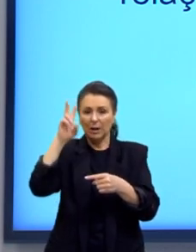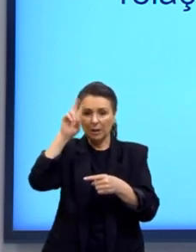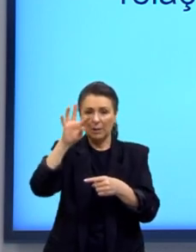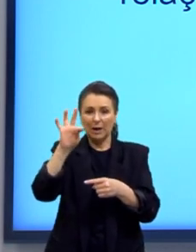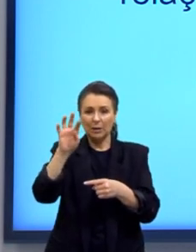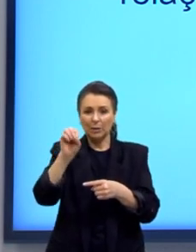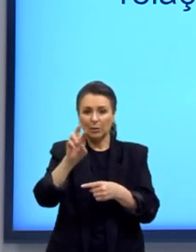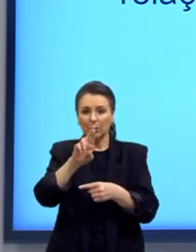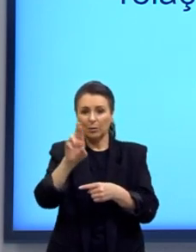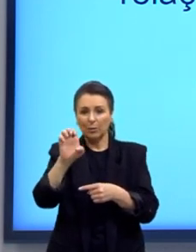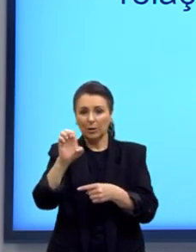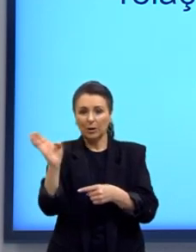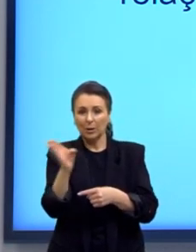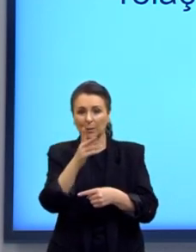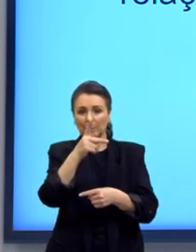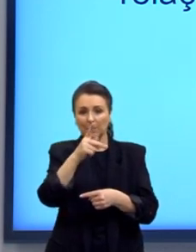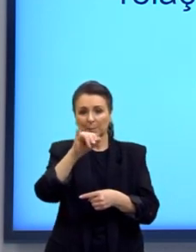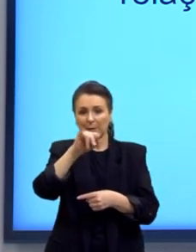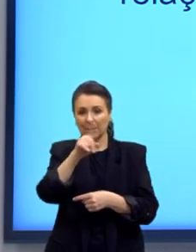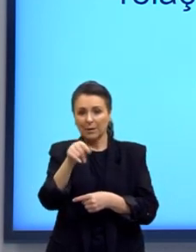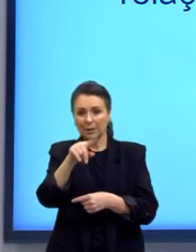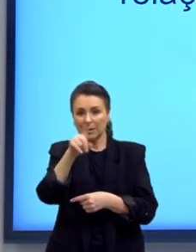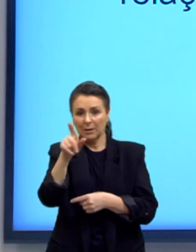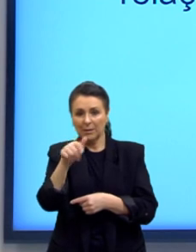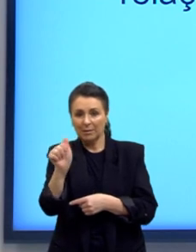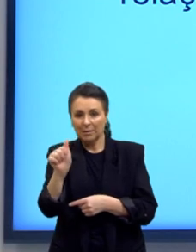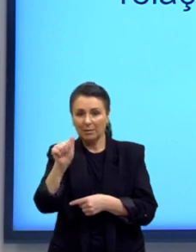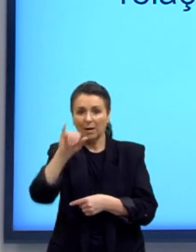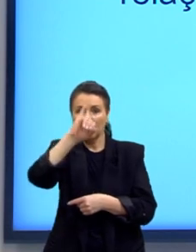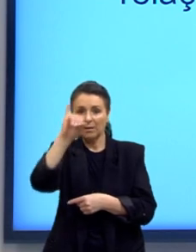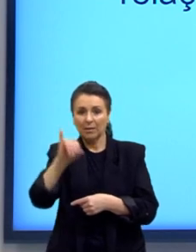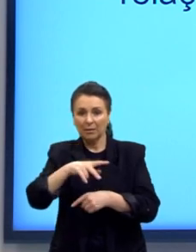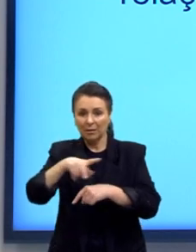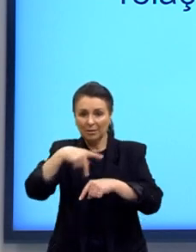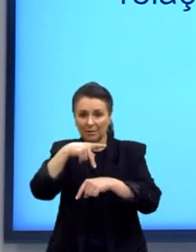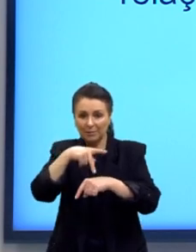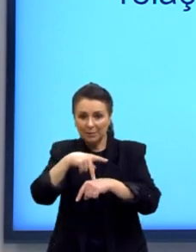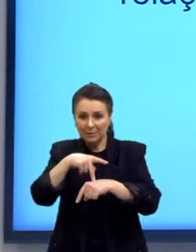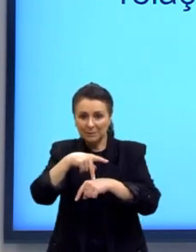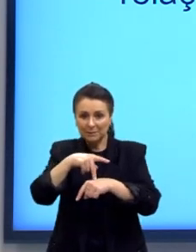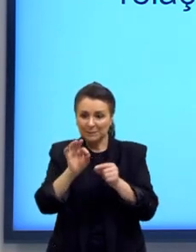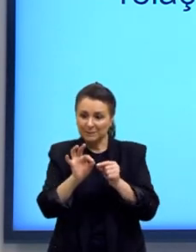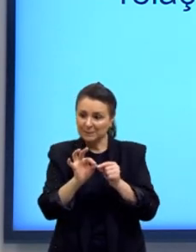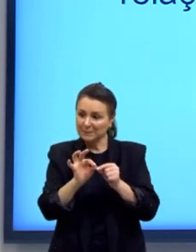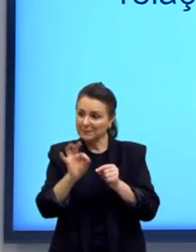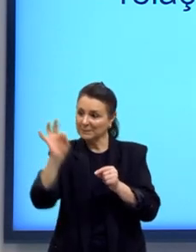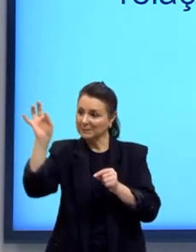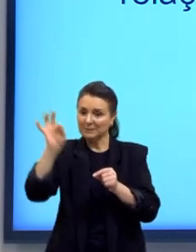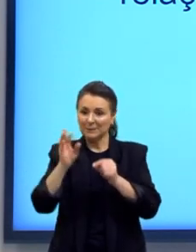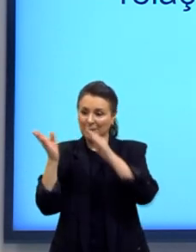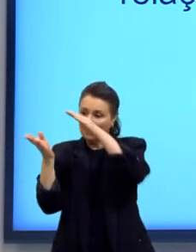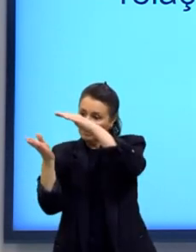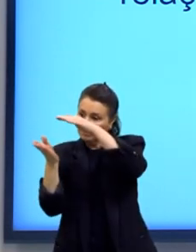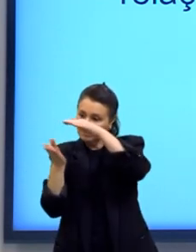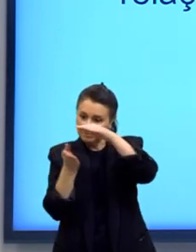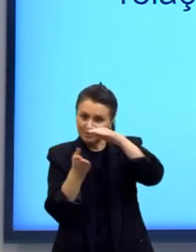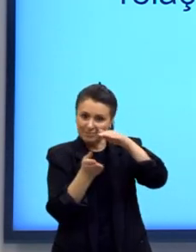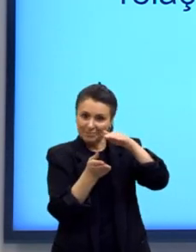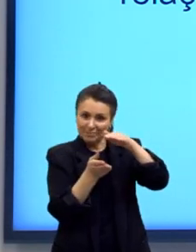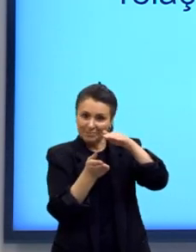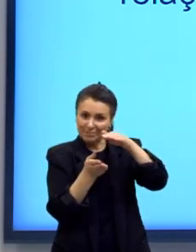né que tem esse formato ali cilíndrico e ela é um pouquinho caidinha não é um pouquinho inclinado em relação ao plano em relação